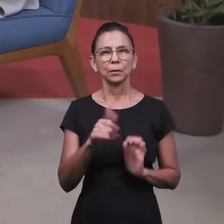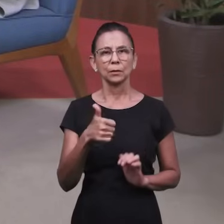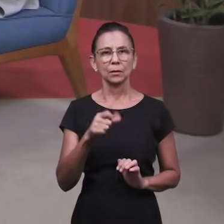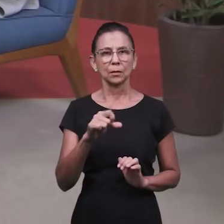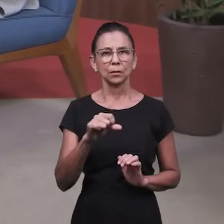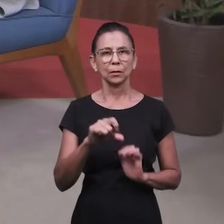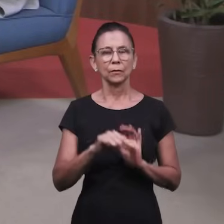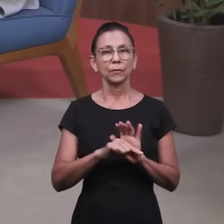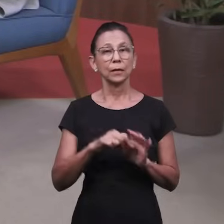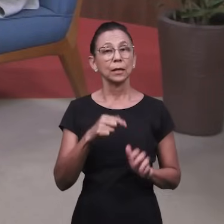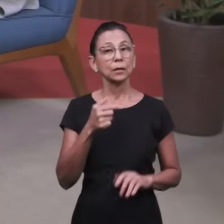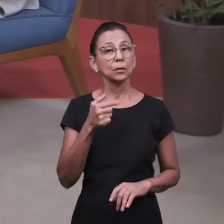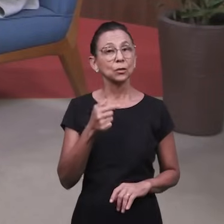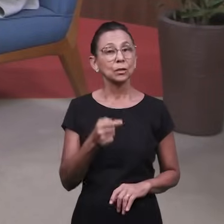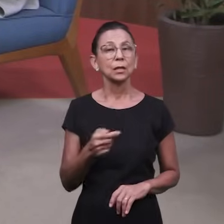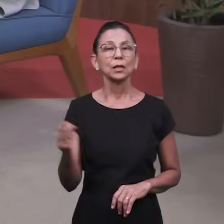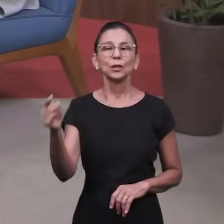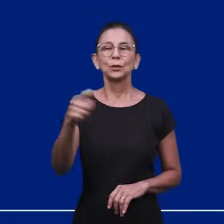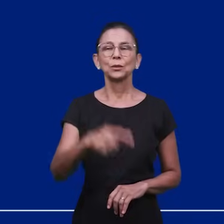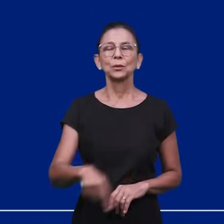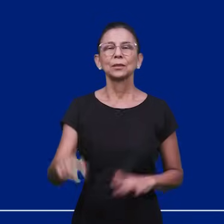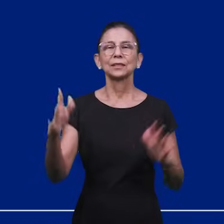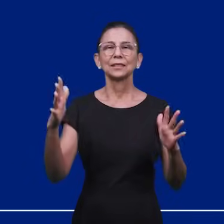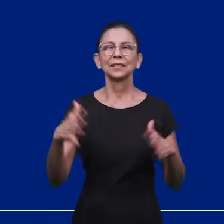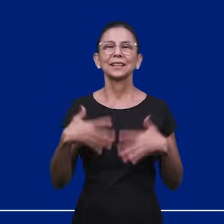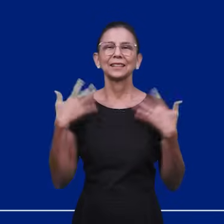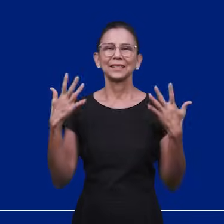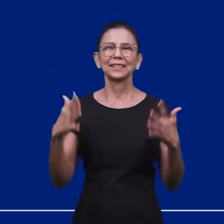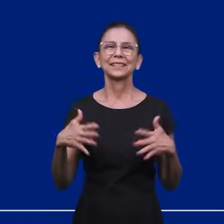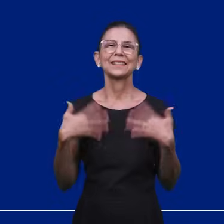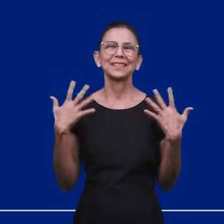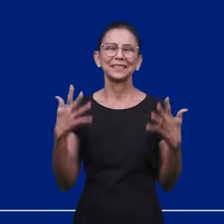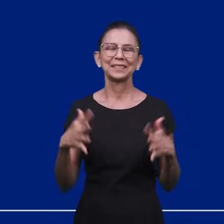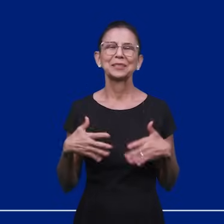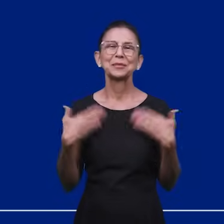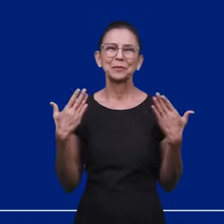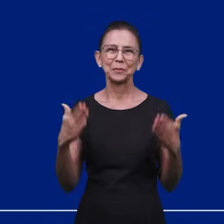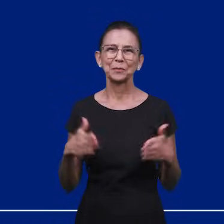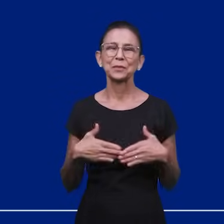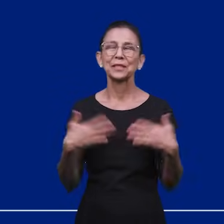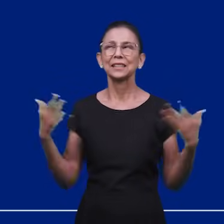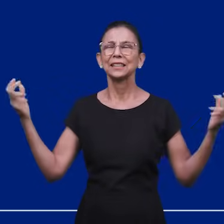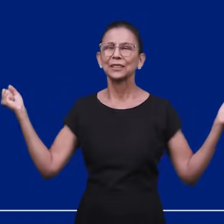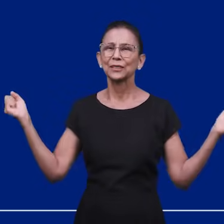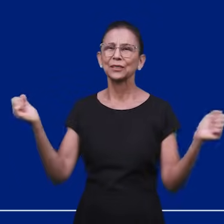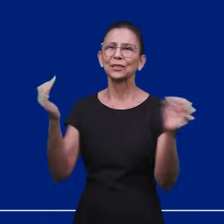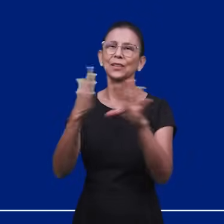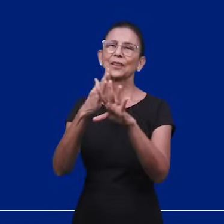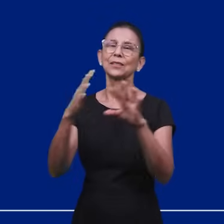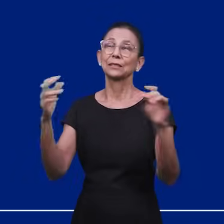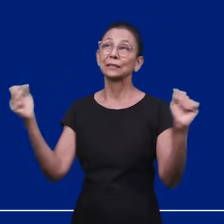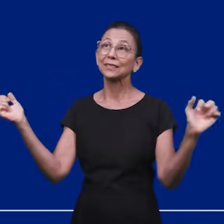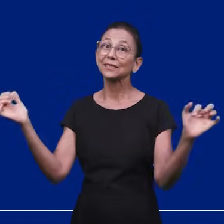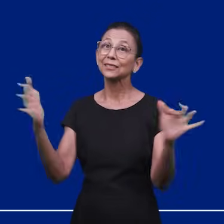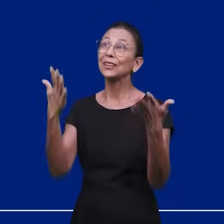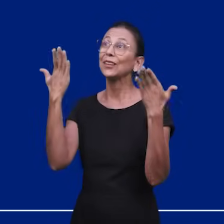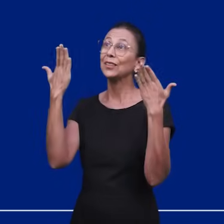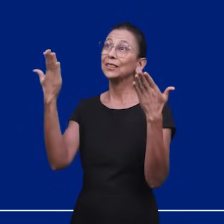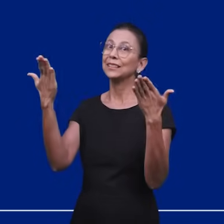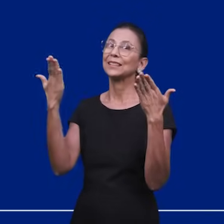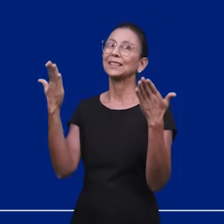19, verso 7, diz assim: regozijemo-nos e alegremo-nos e demos-lhe glória,